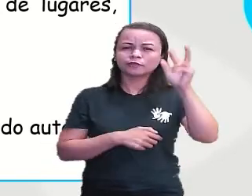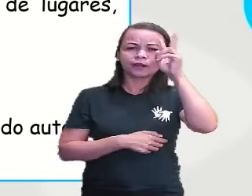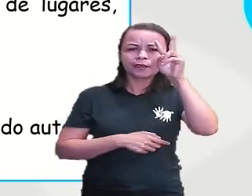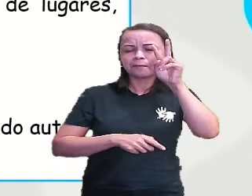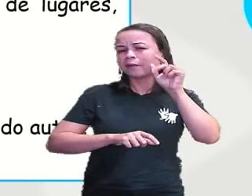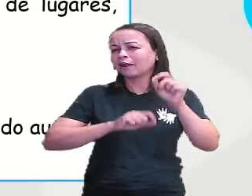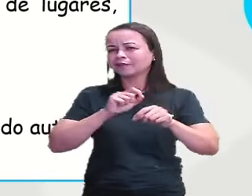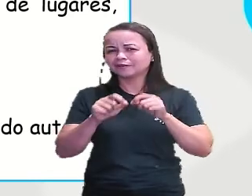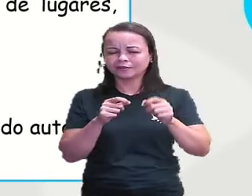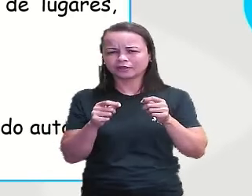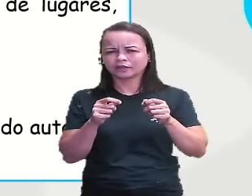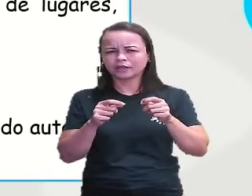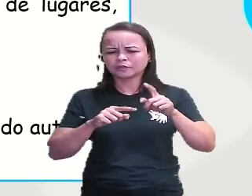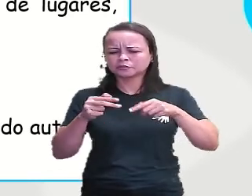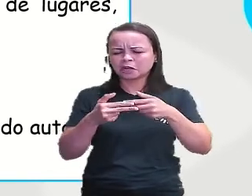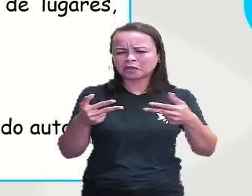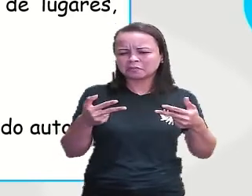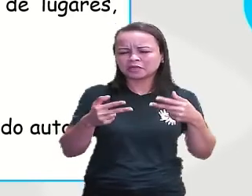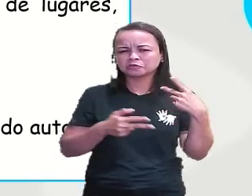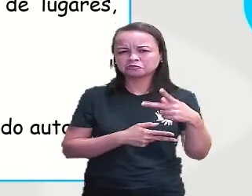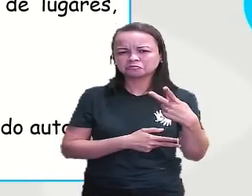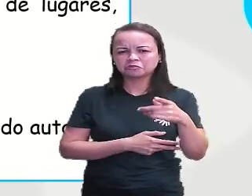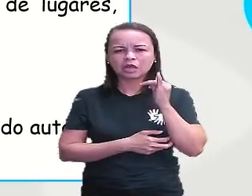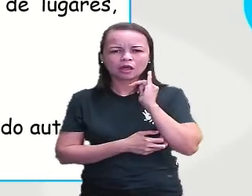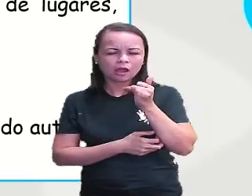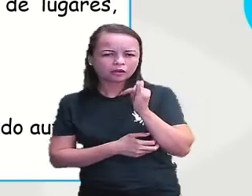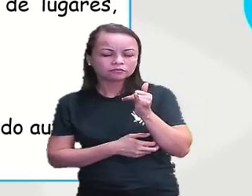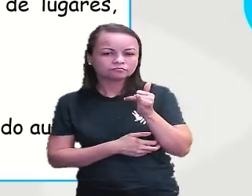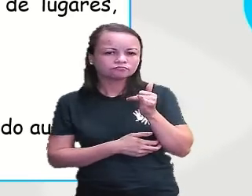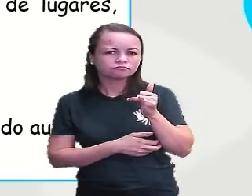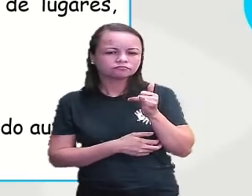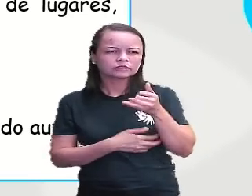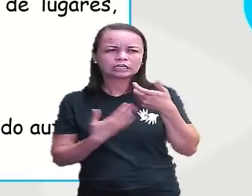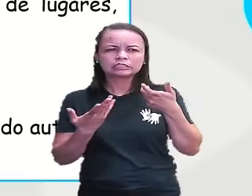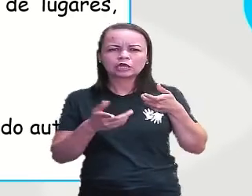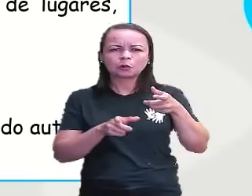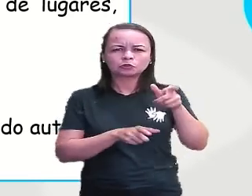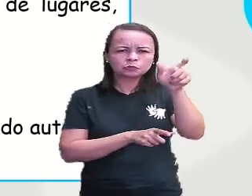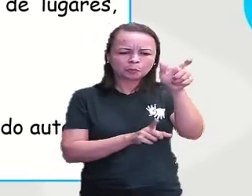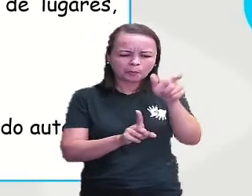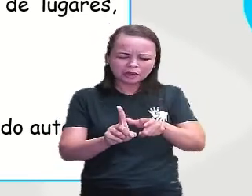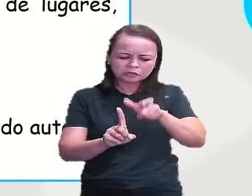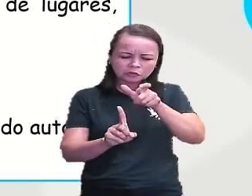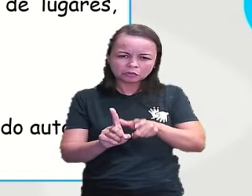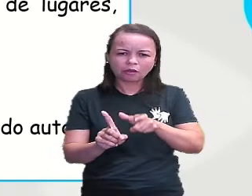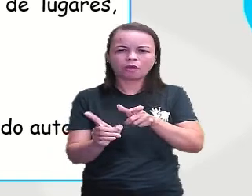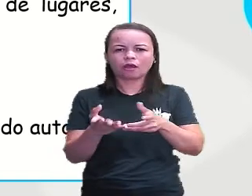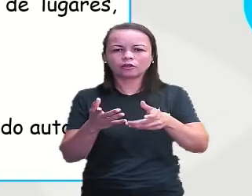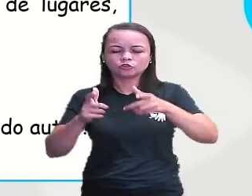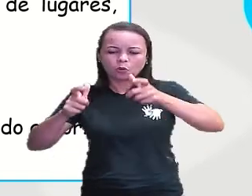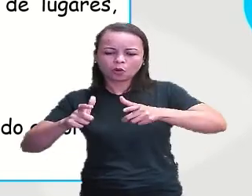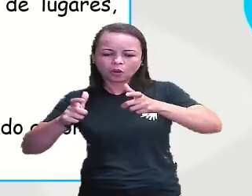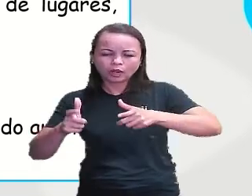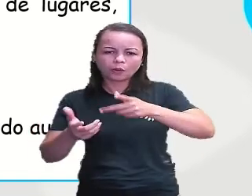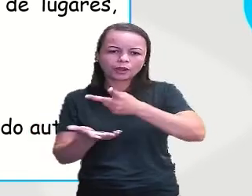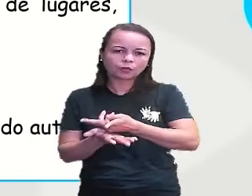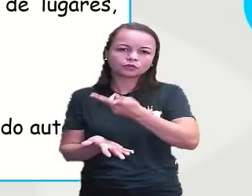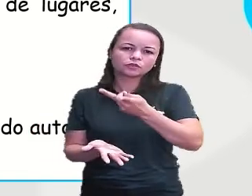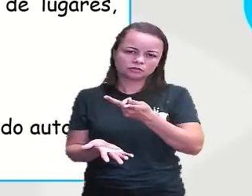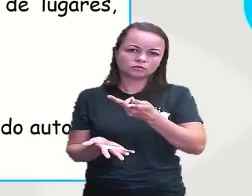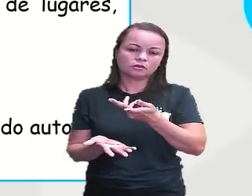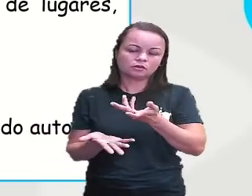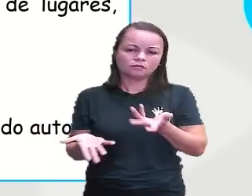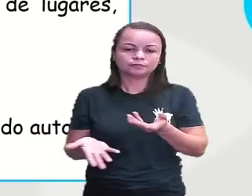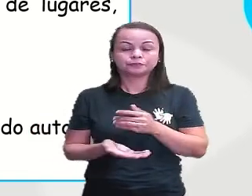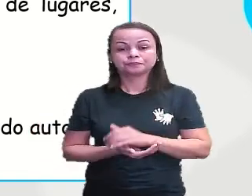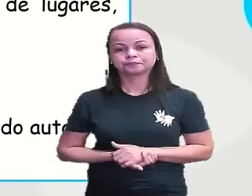esses elementos narrativos? Então, assim, quem são os personagens, né? O local onde aconteceu aquele fato,